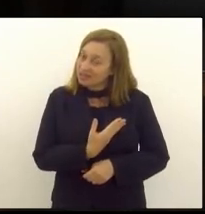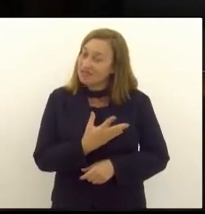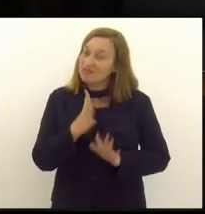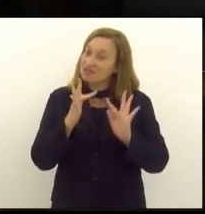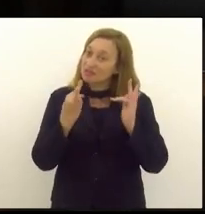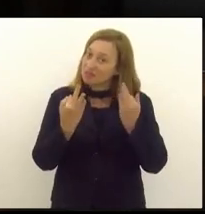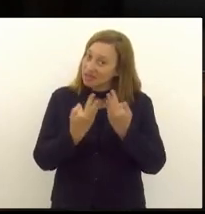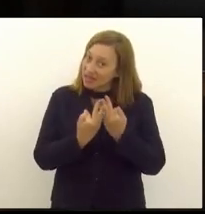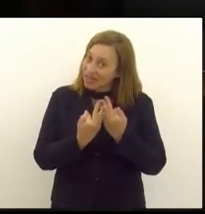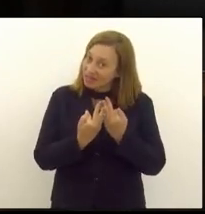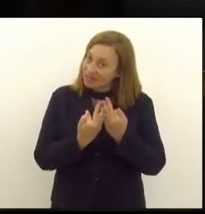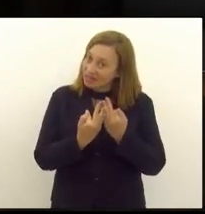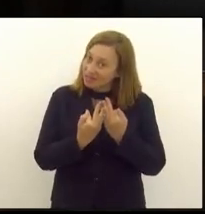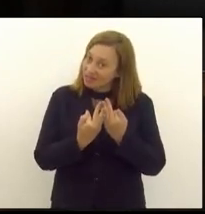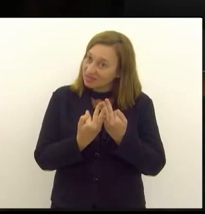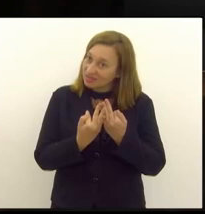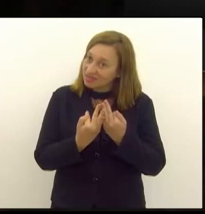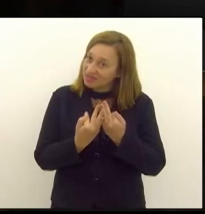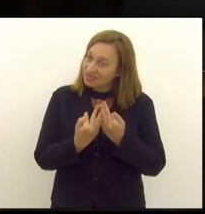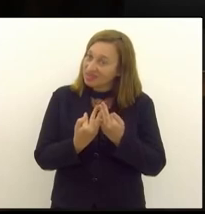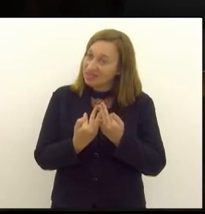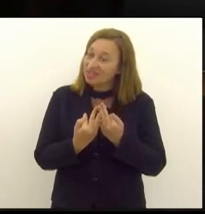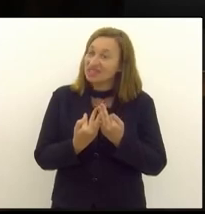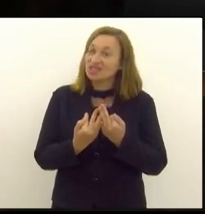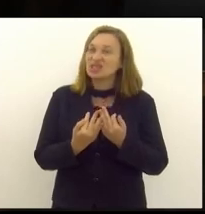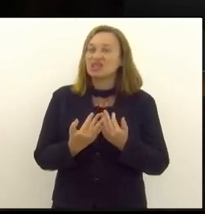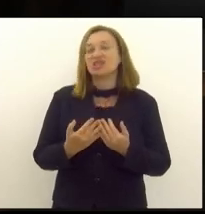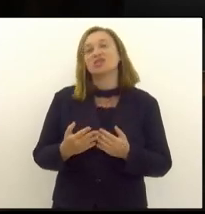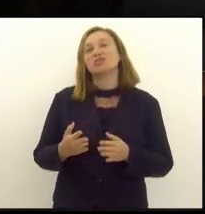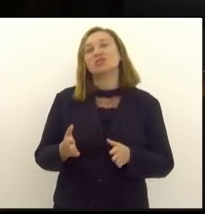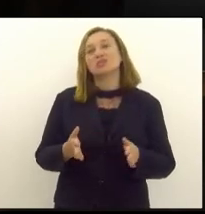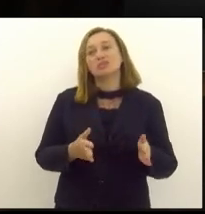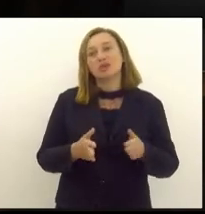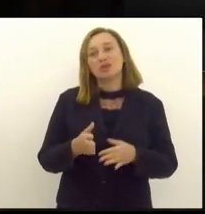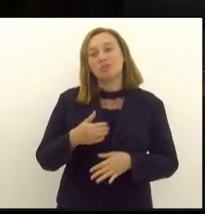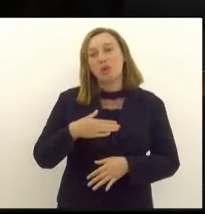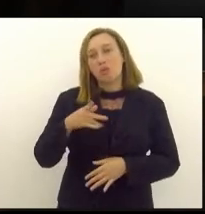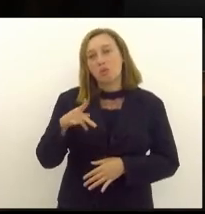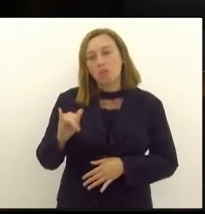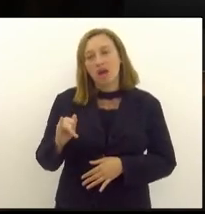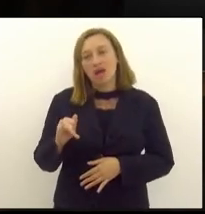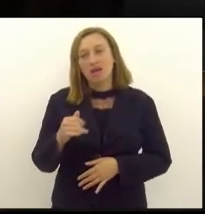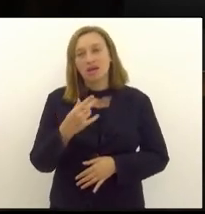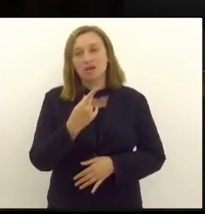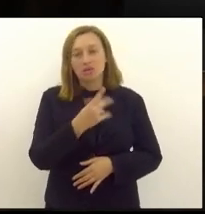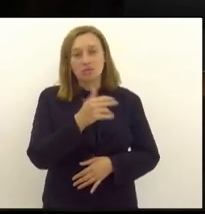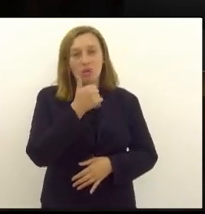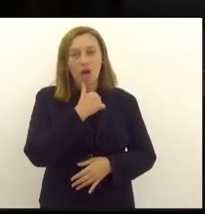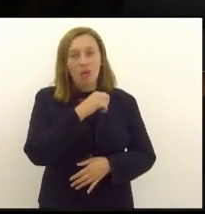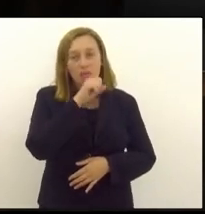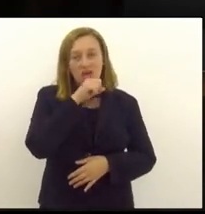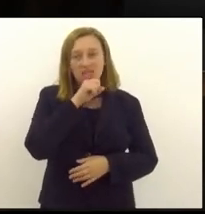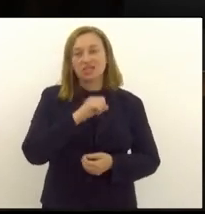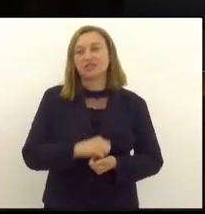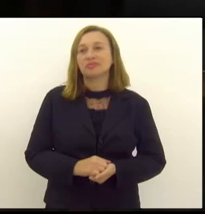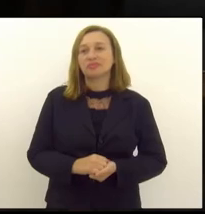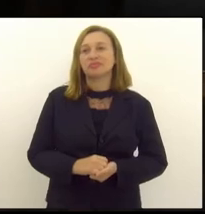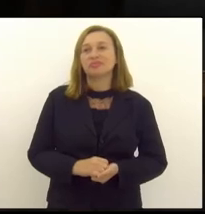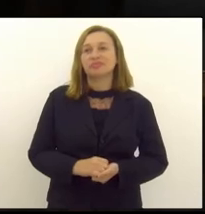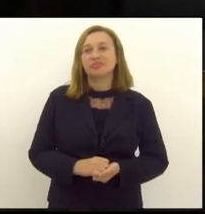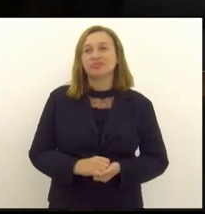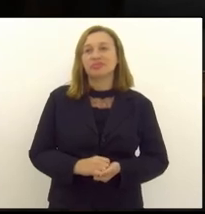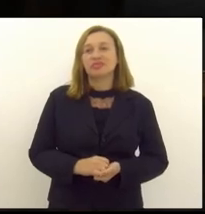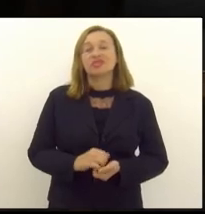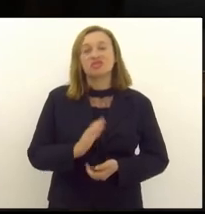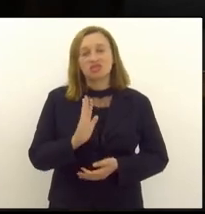familiar, né, que vem desde o tempo do meu pai, com a mãe de doutora Cristina, a mãe